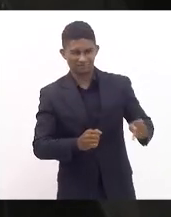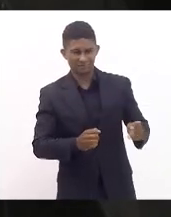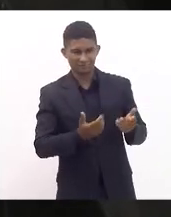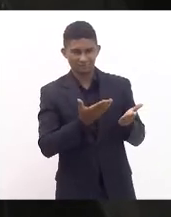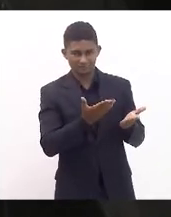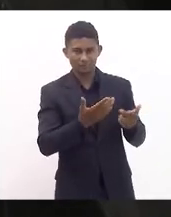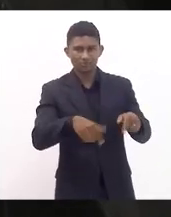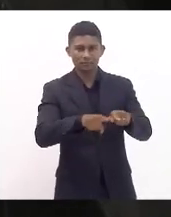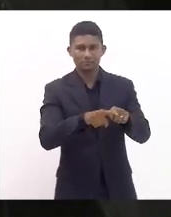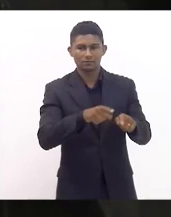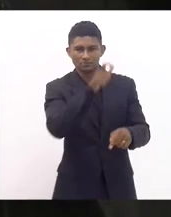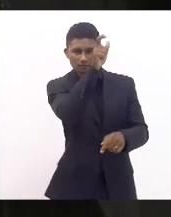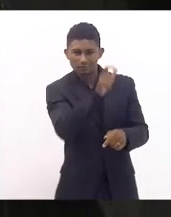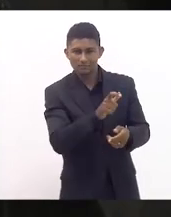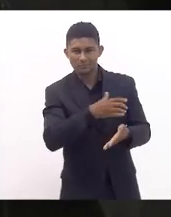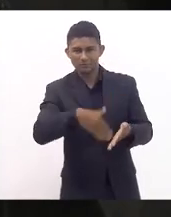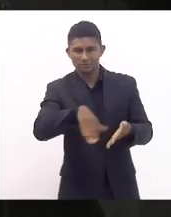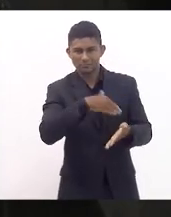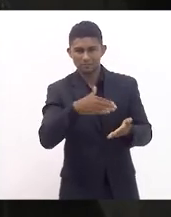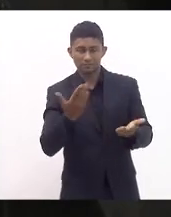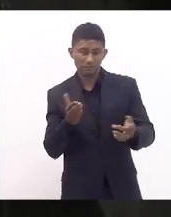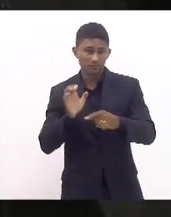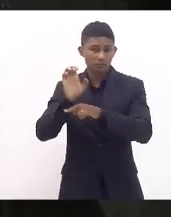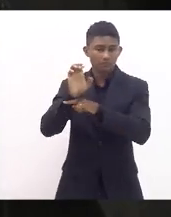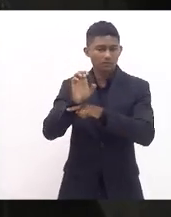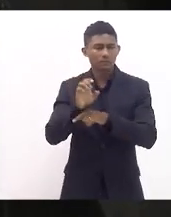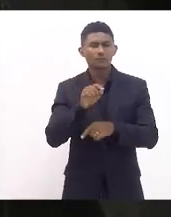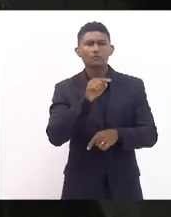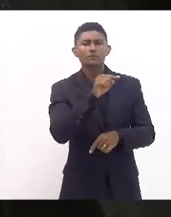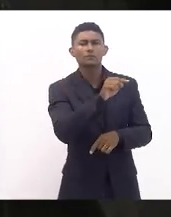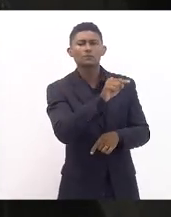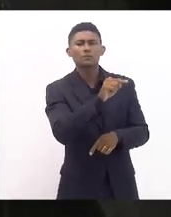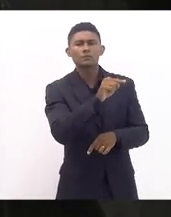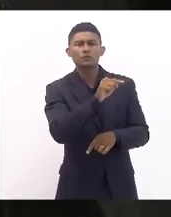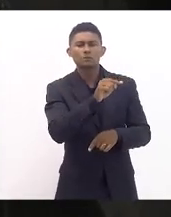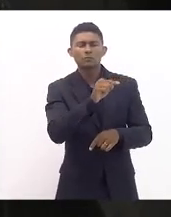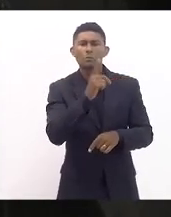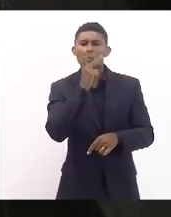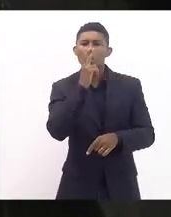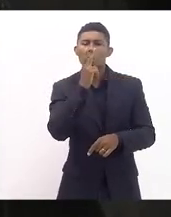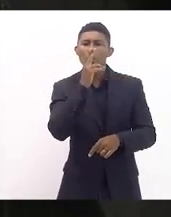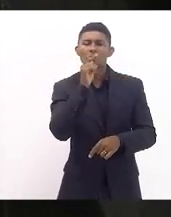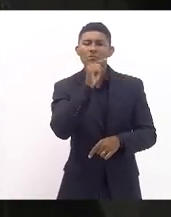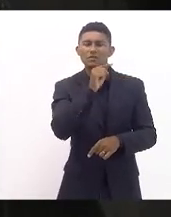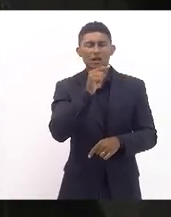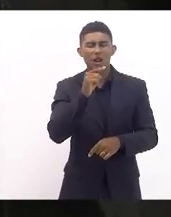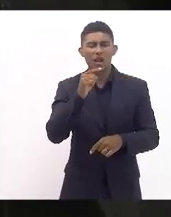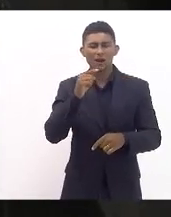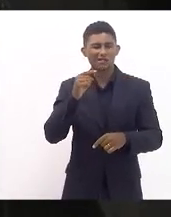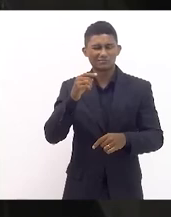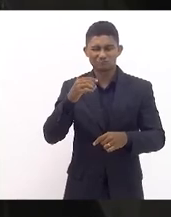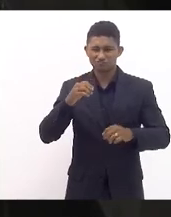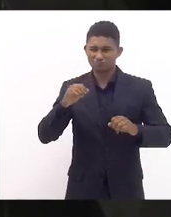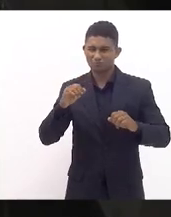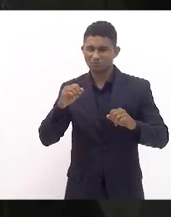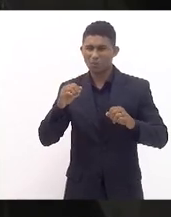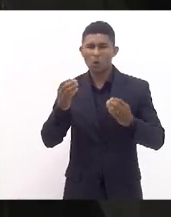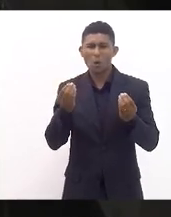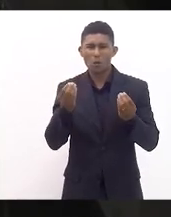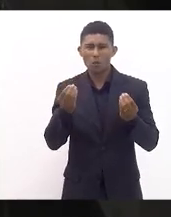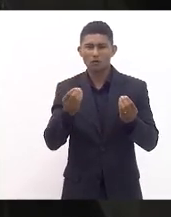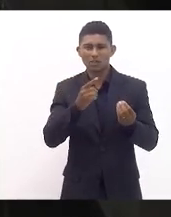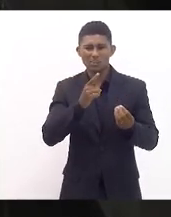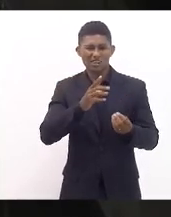secretário estadual, esqueceu-se da importância da sua função e perdeu